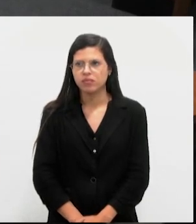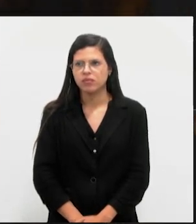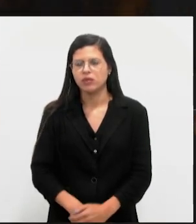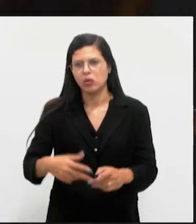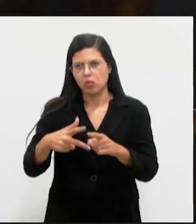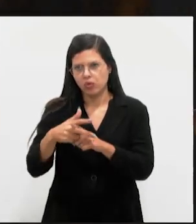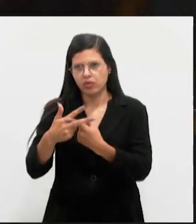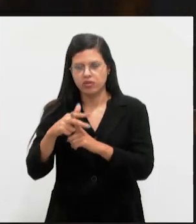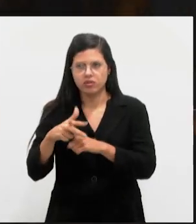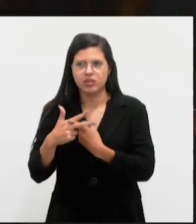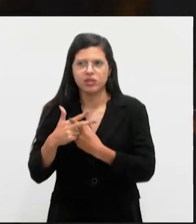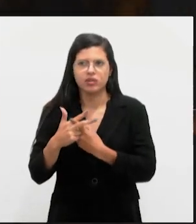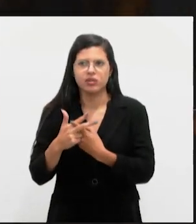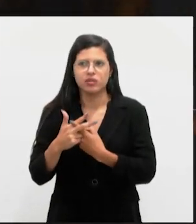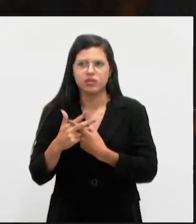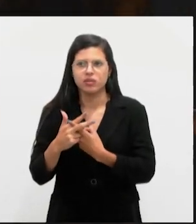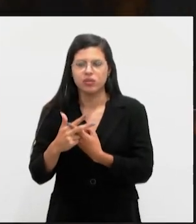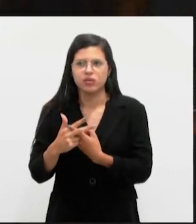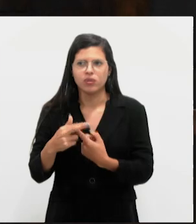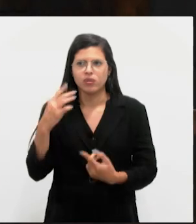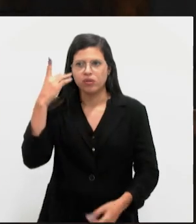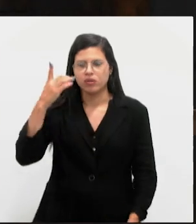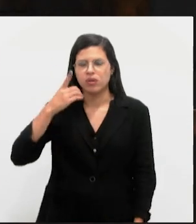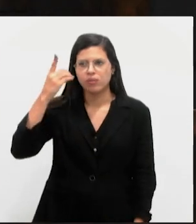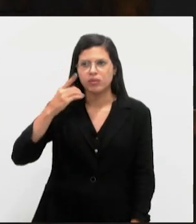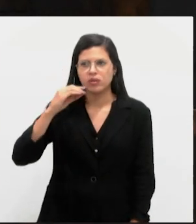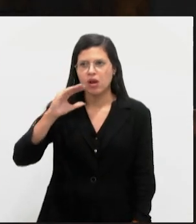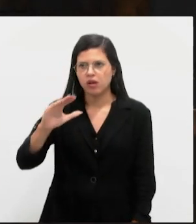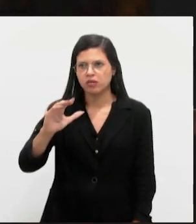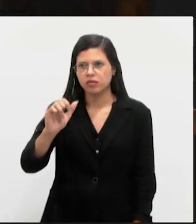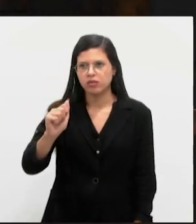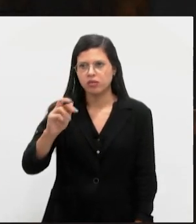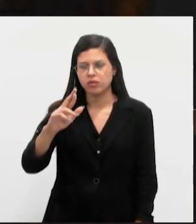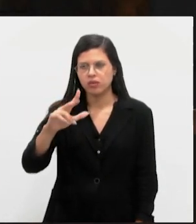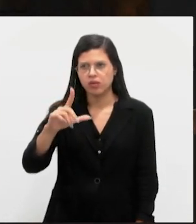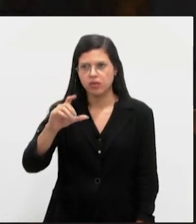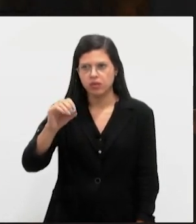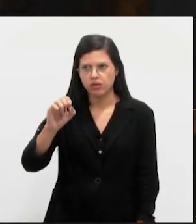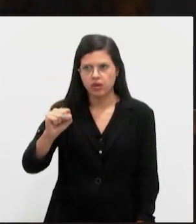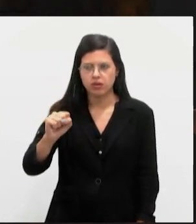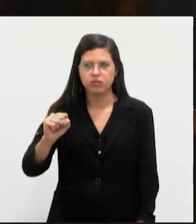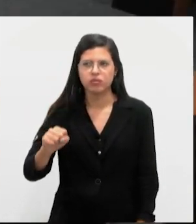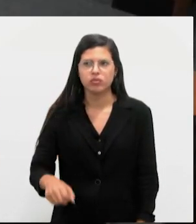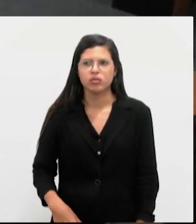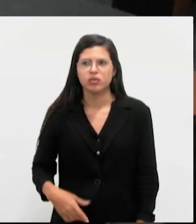Retificando aqui, o nobre deputado Carlos Augusto, que dispõe de 10 minutos.